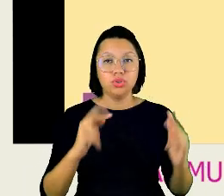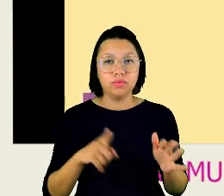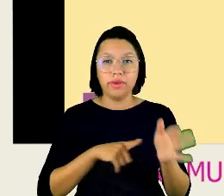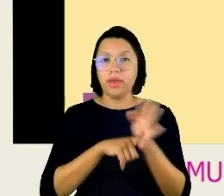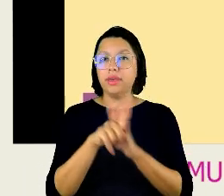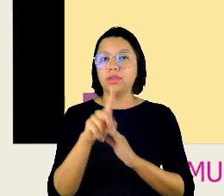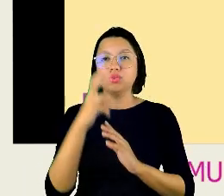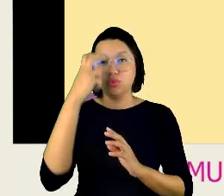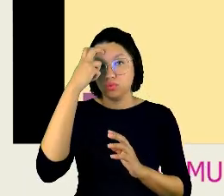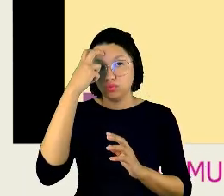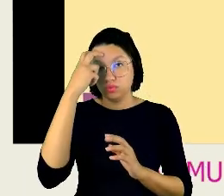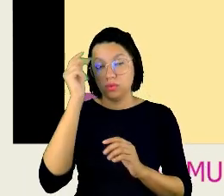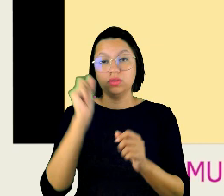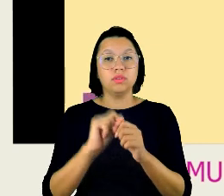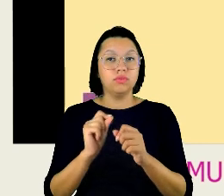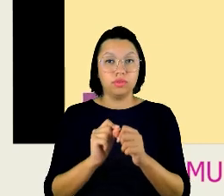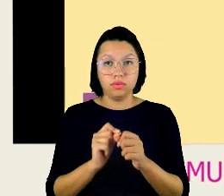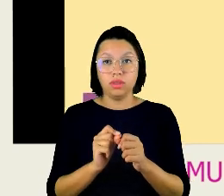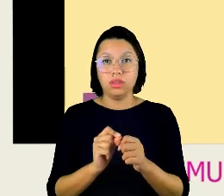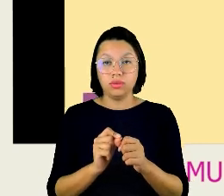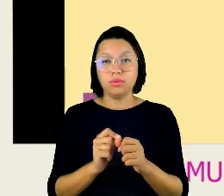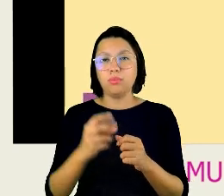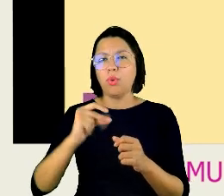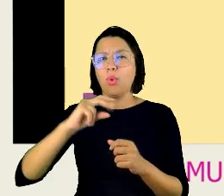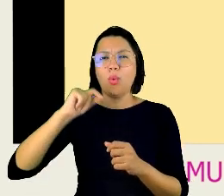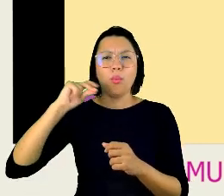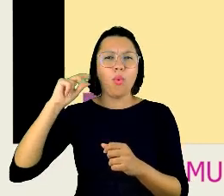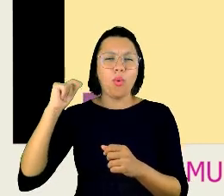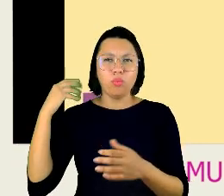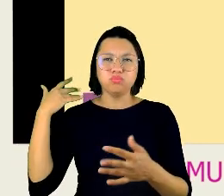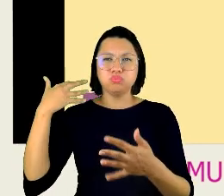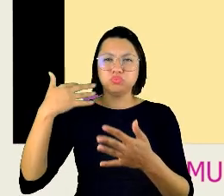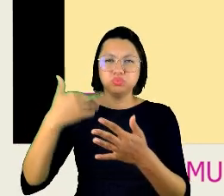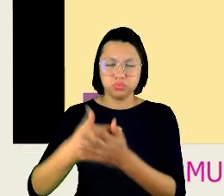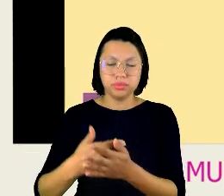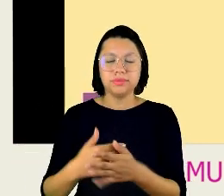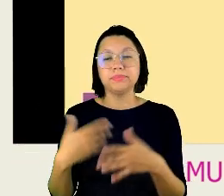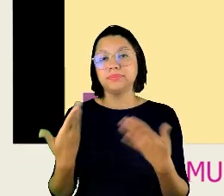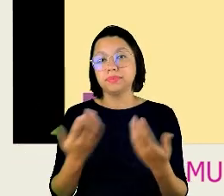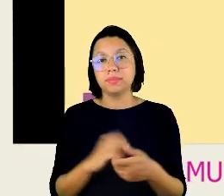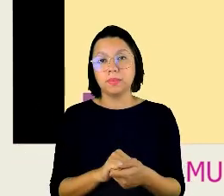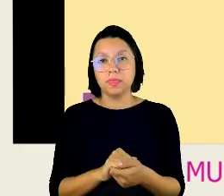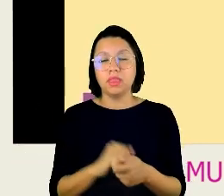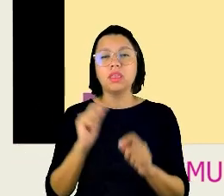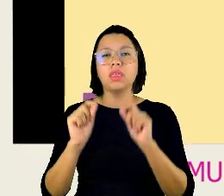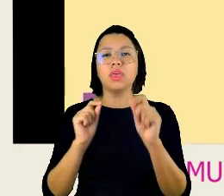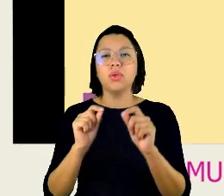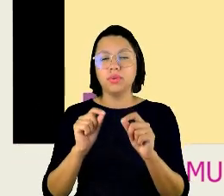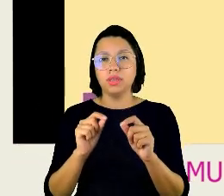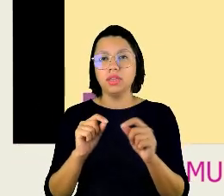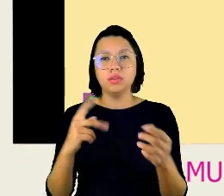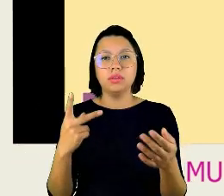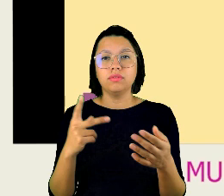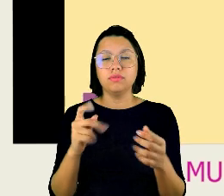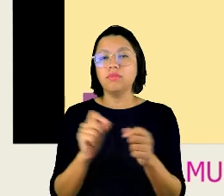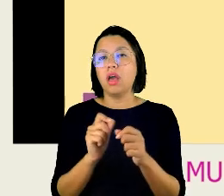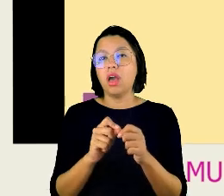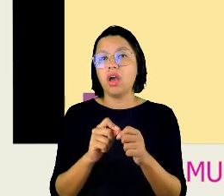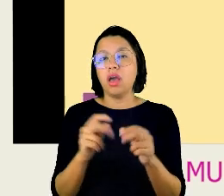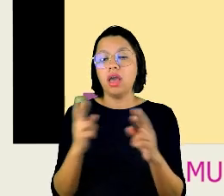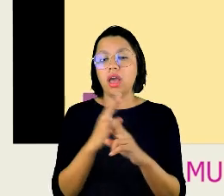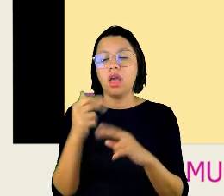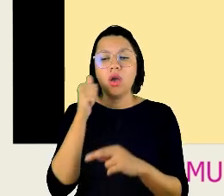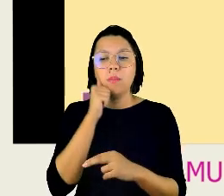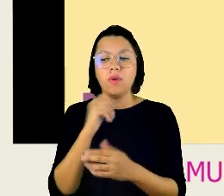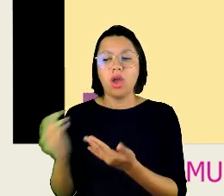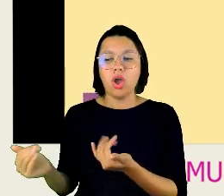questões culturais que foram estabelecidas por muito tempo. Então, o que isso acarreta para as mulheres e